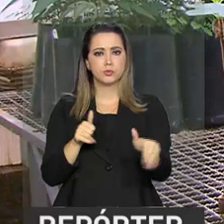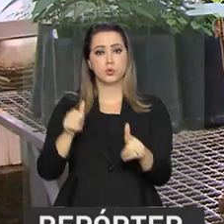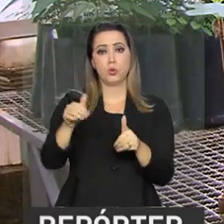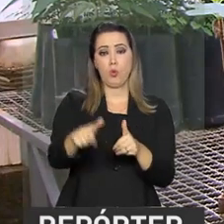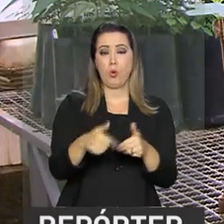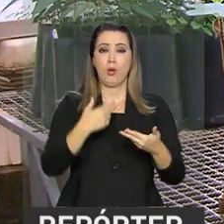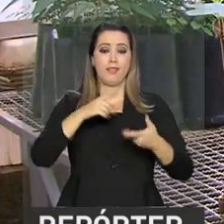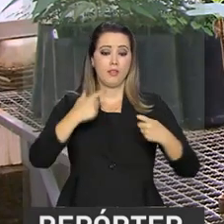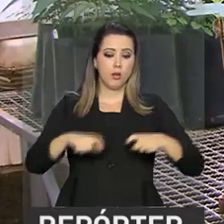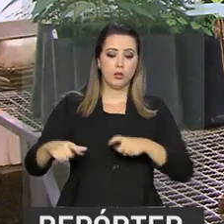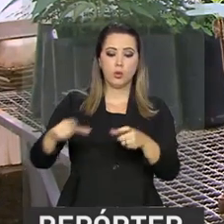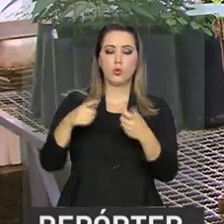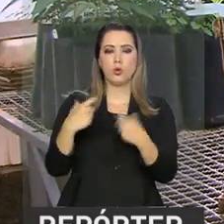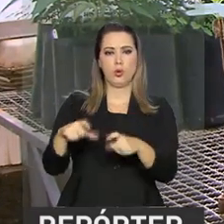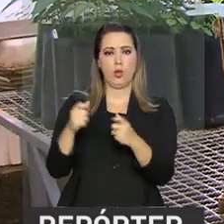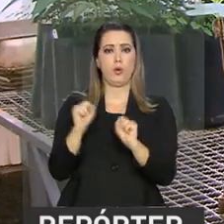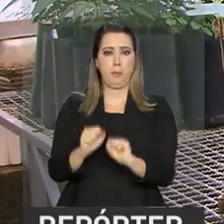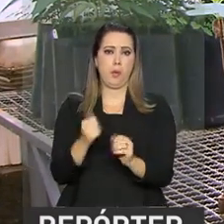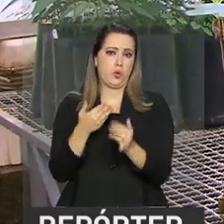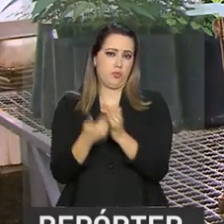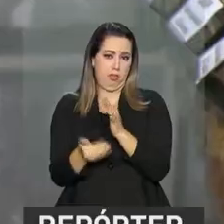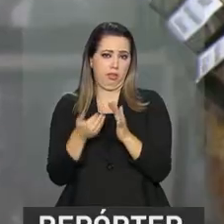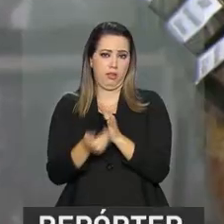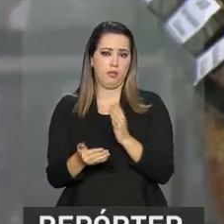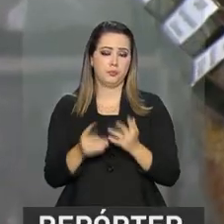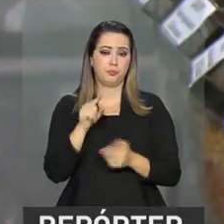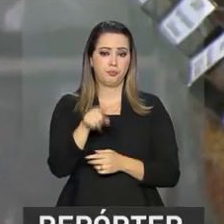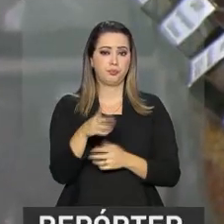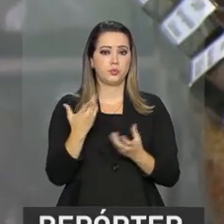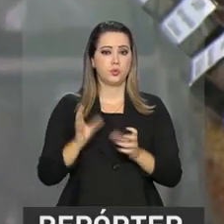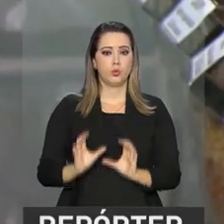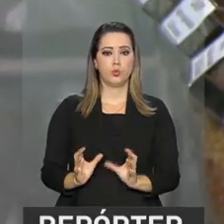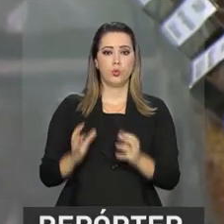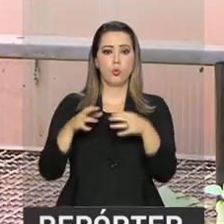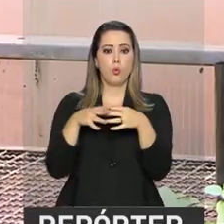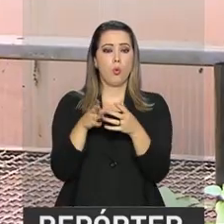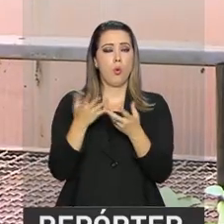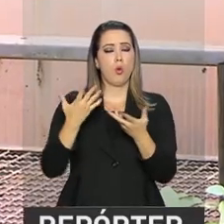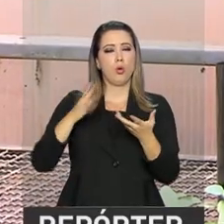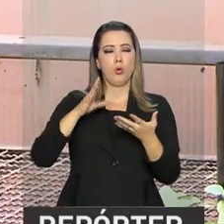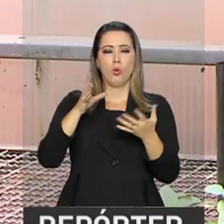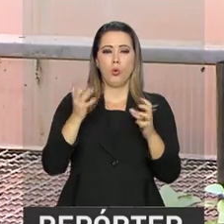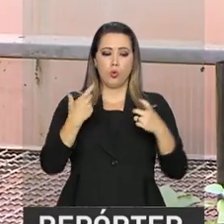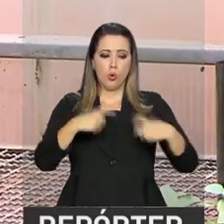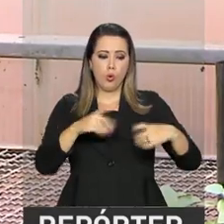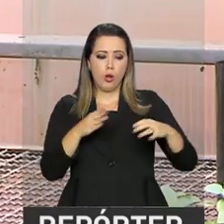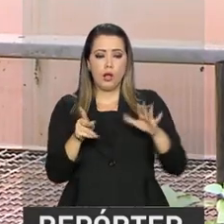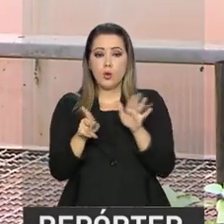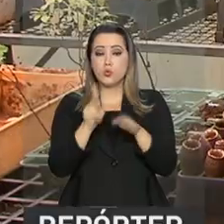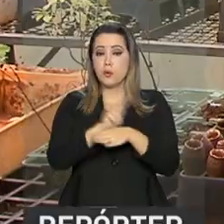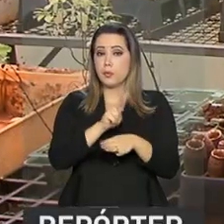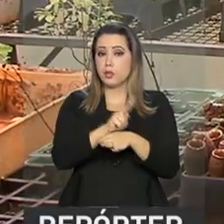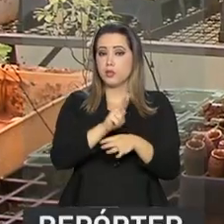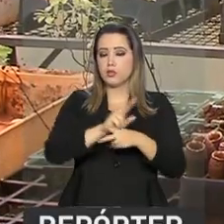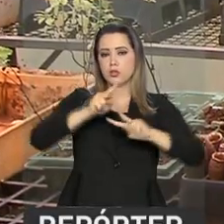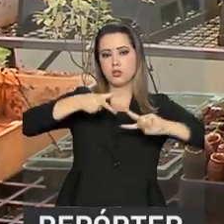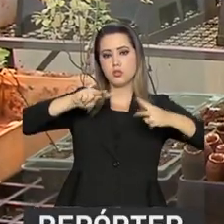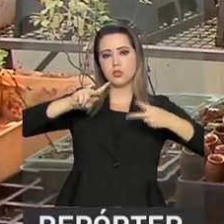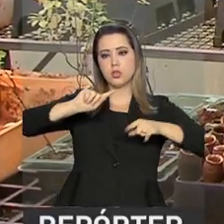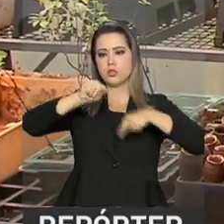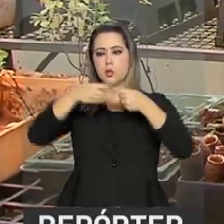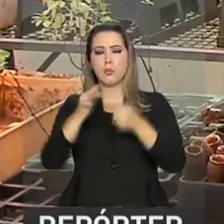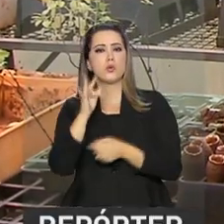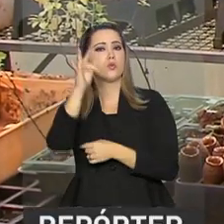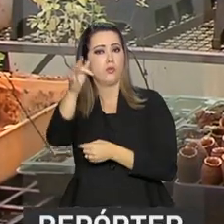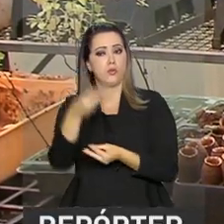espécies em áreas sujeitas à degradação ambiental, compor o banco genético e devolver aos parques nacionais que precisarem